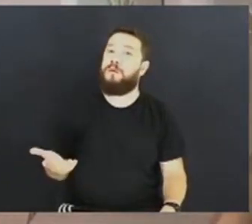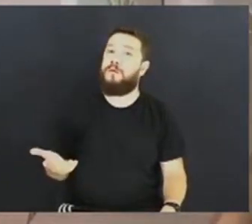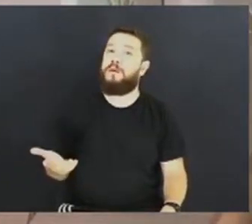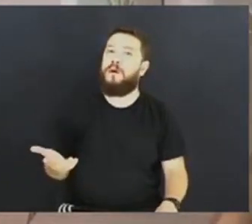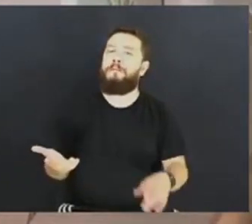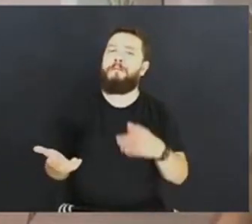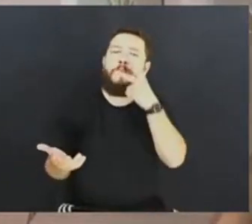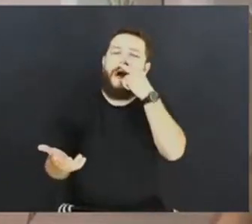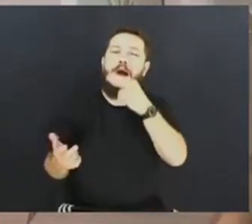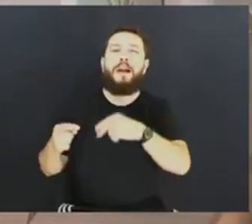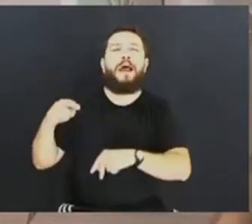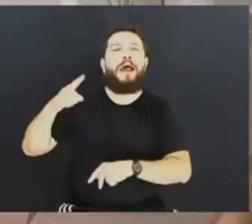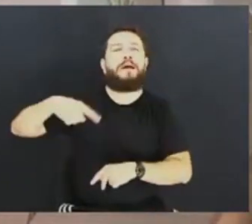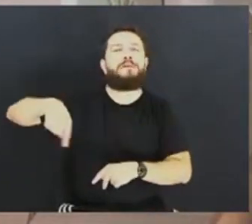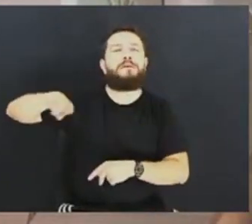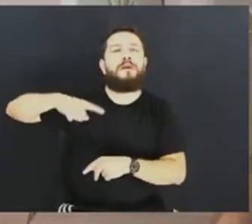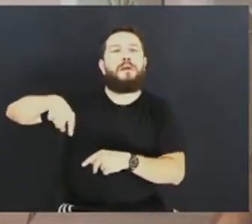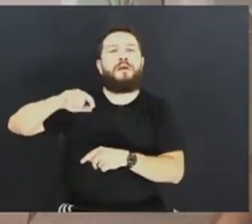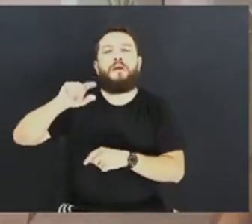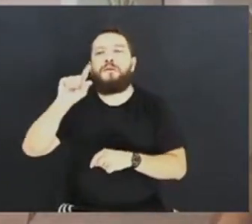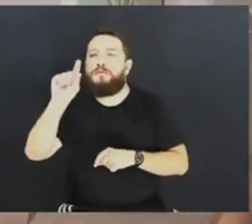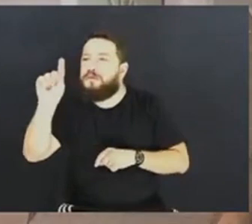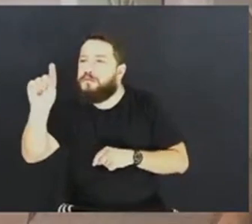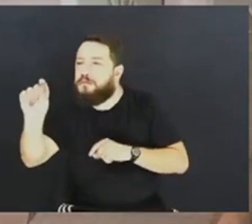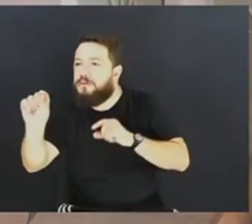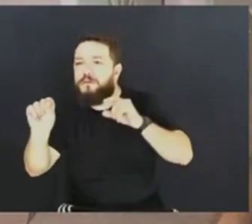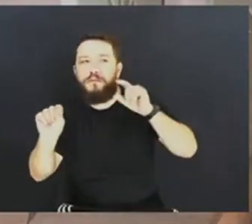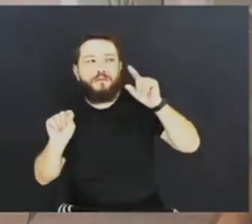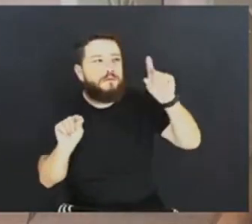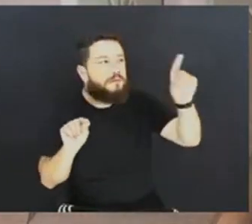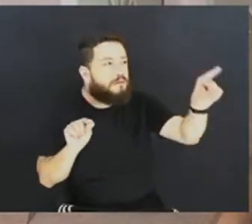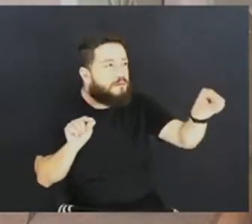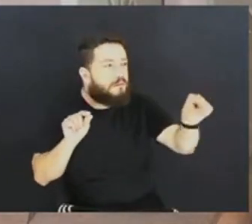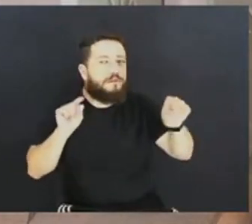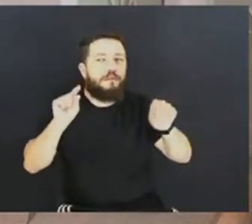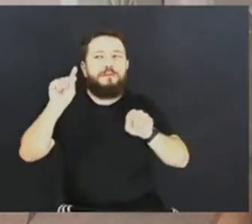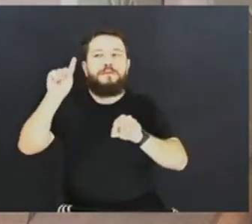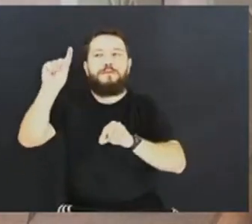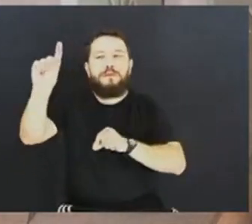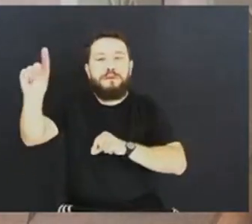foi foi aberto somente para quem